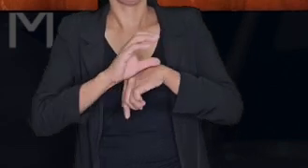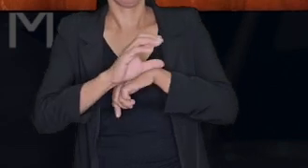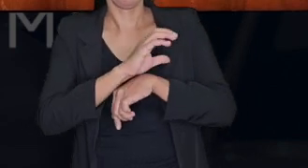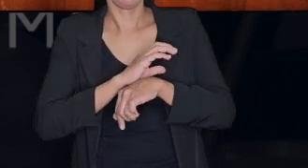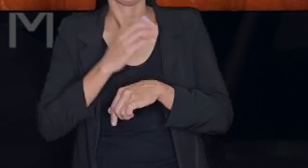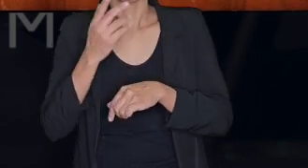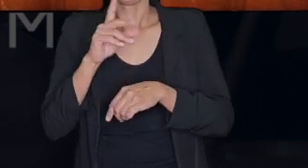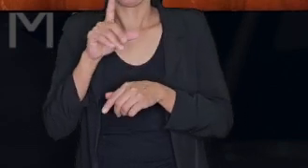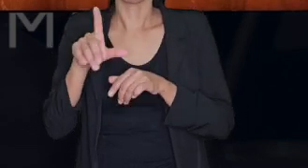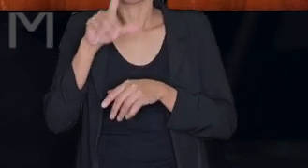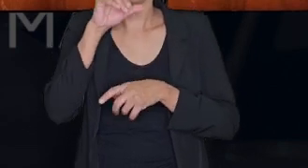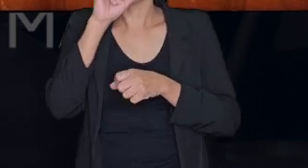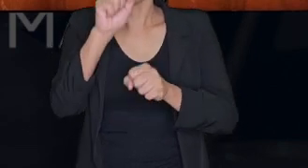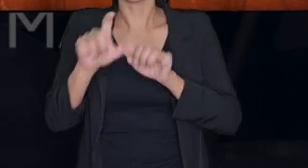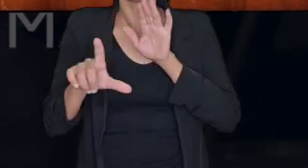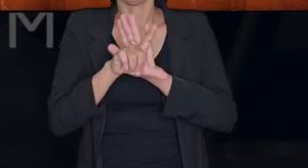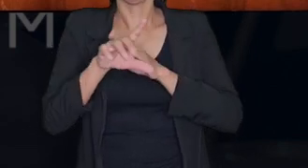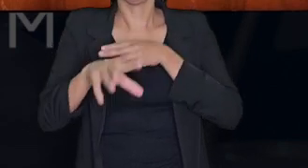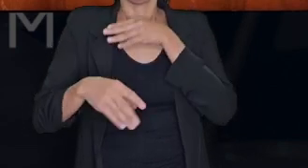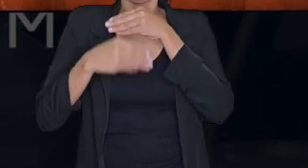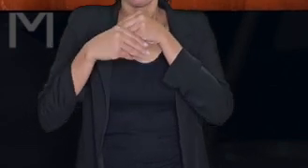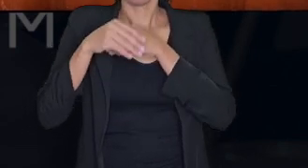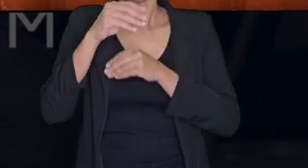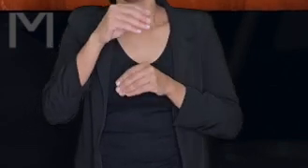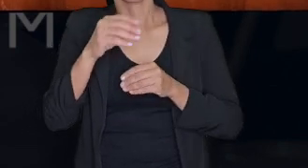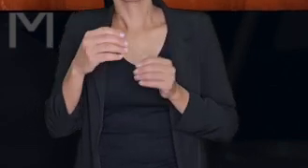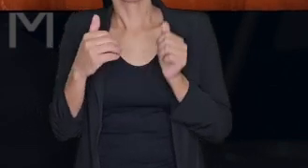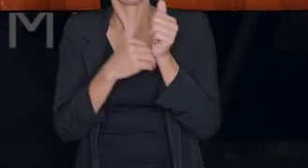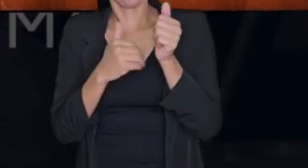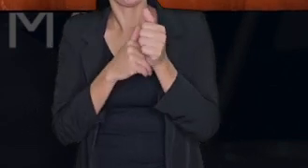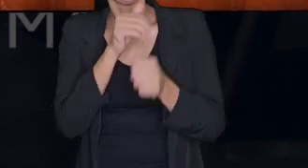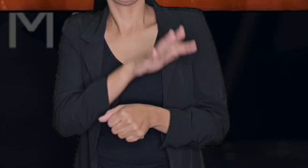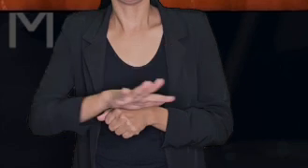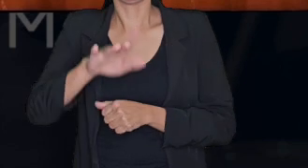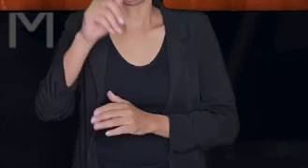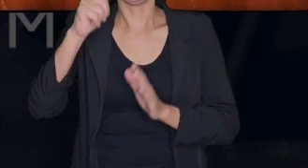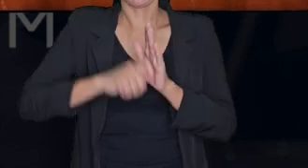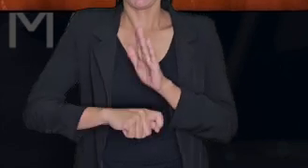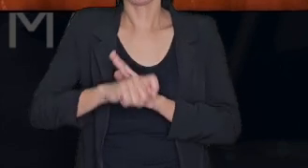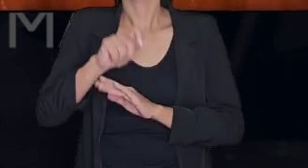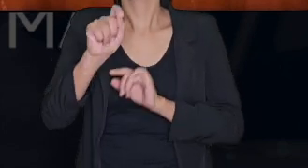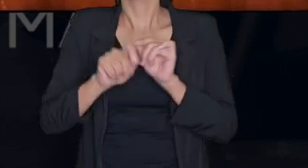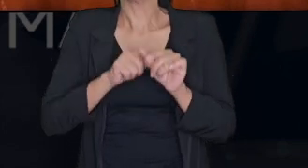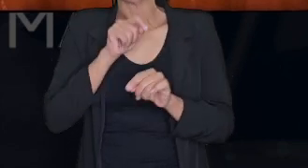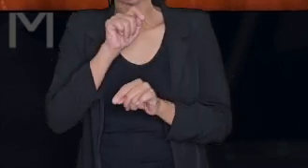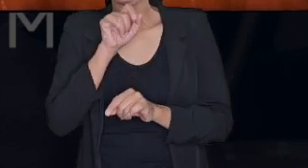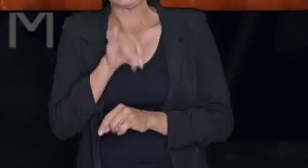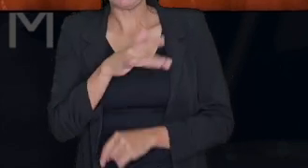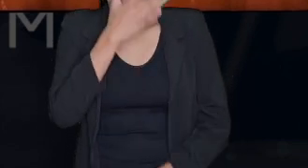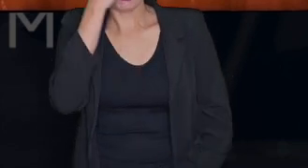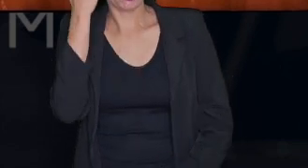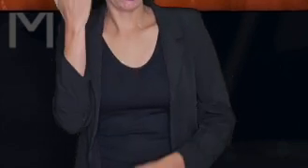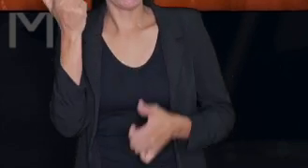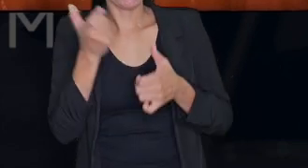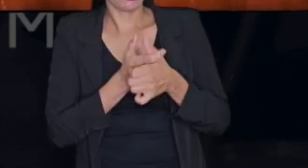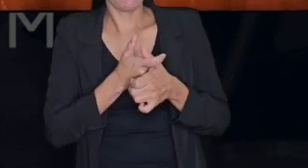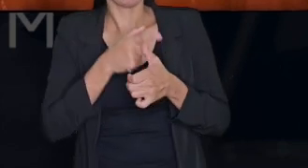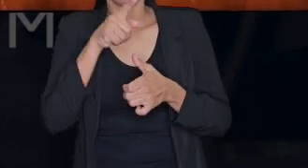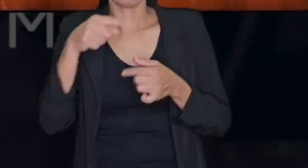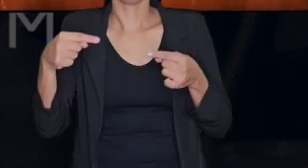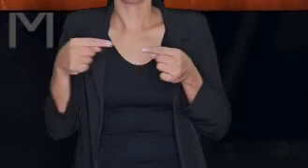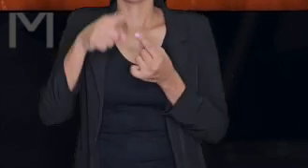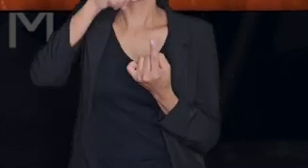tributária, que foi recepcionada pela Constituição com força de lei complementar, que é o Código Tributário Nacional, artigo 185, se